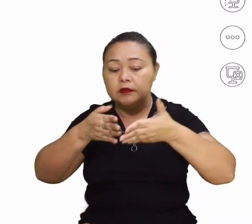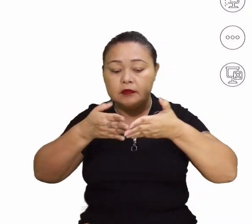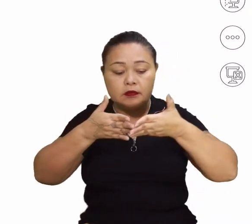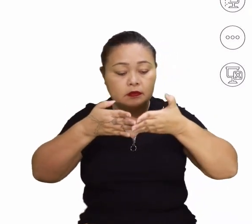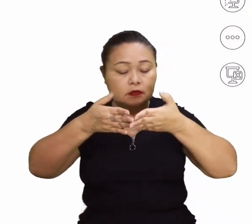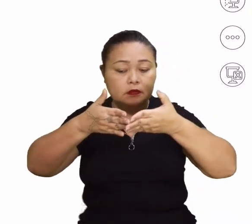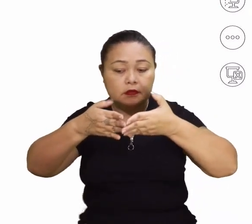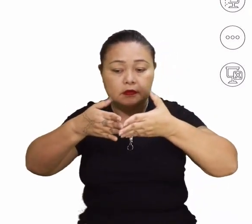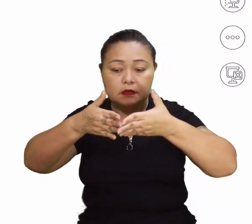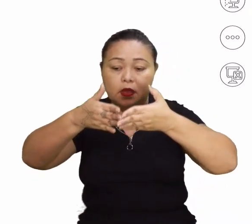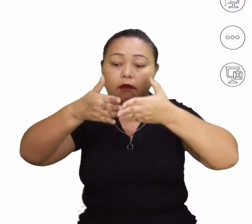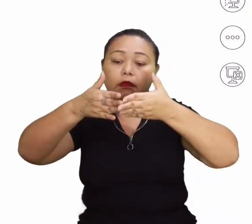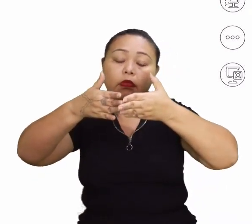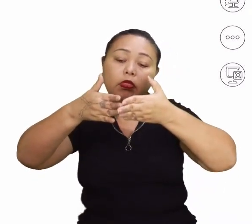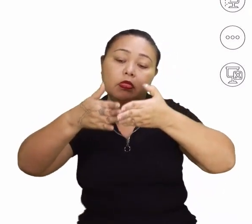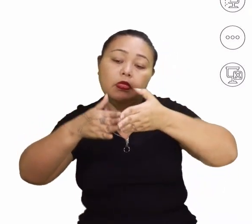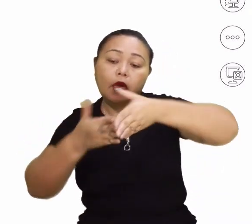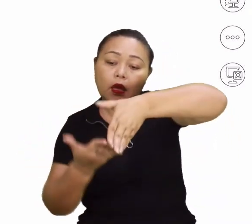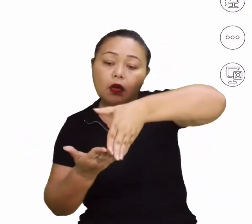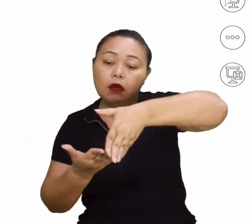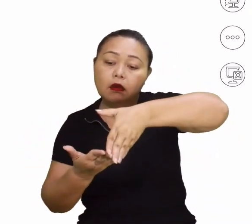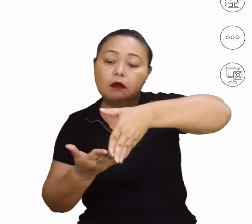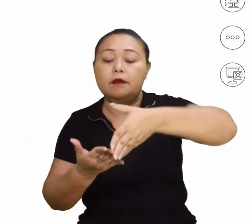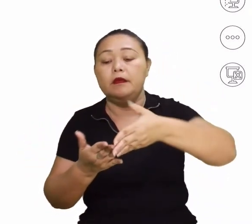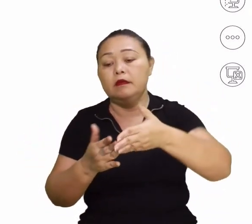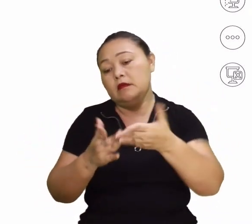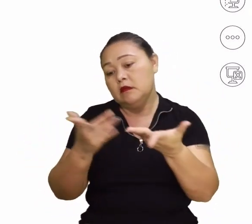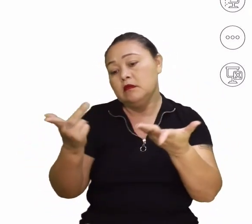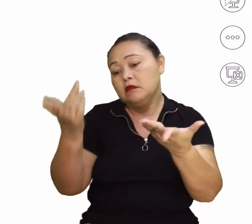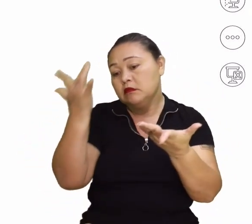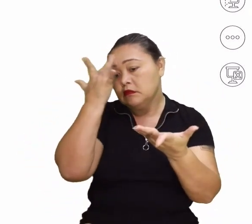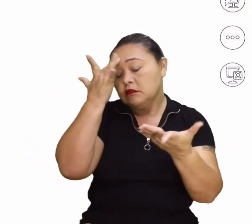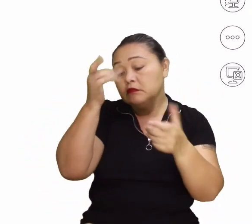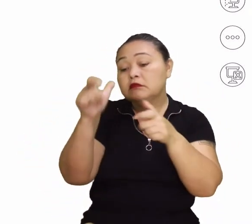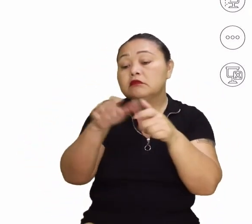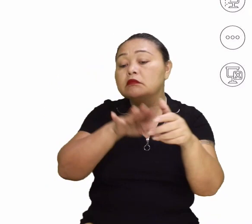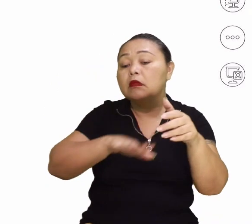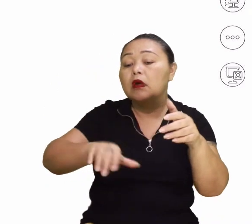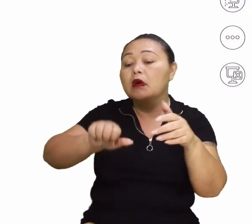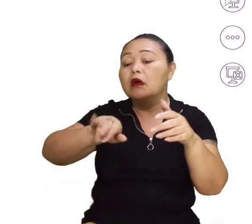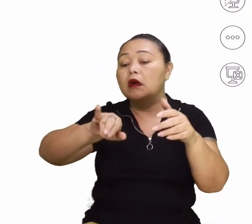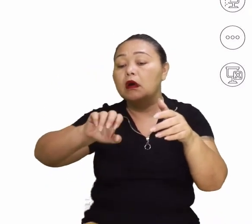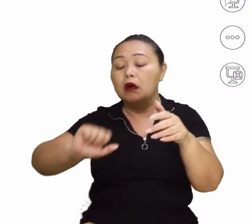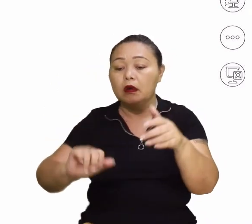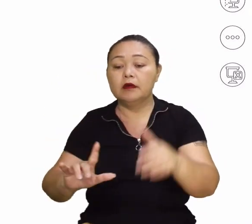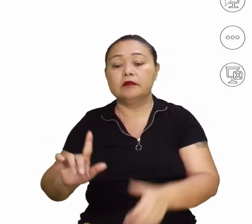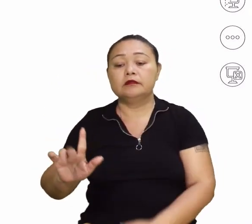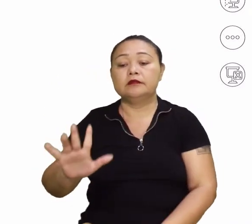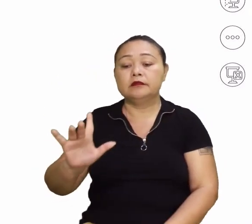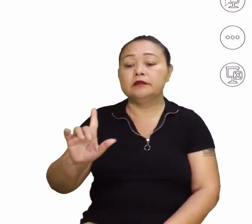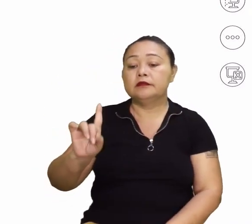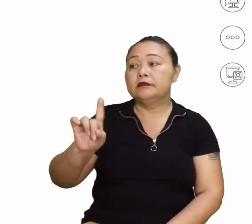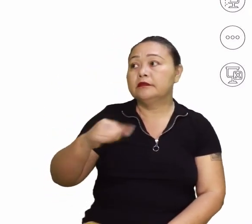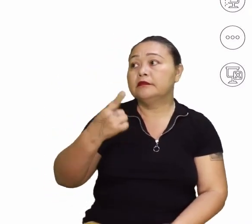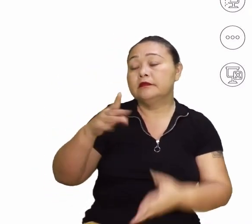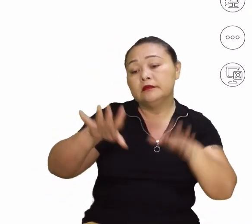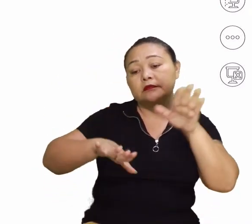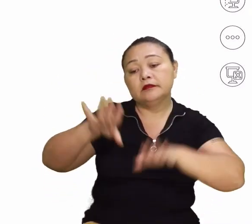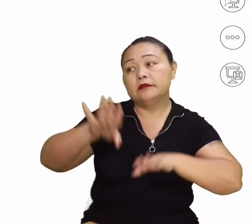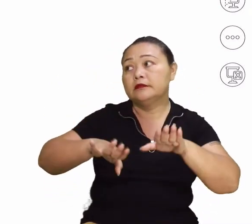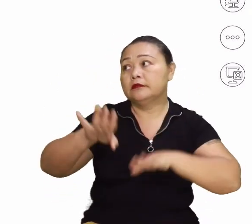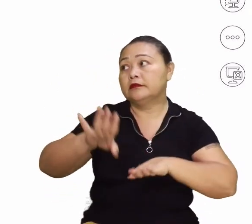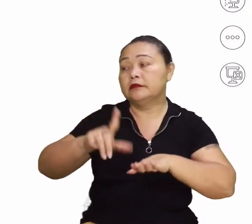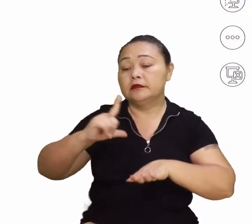às vezes, até virar embarcações, quando não sabem onde estão esses bancos de areias. Sem falar que, às vezes,